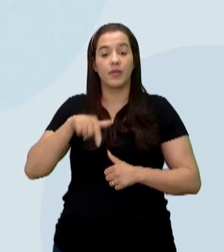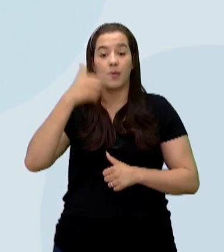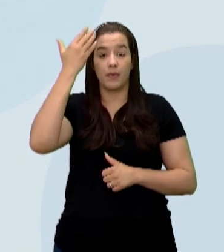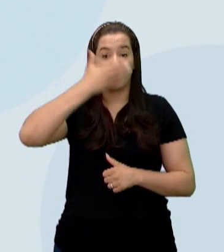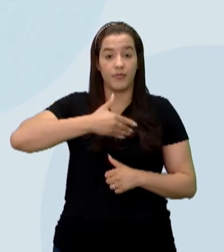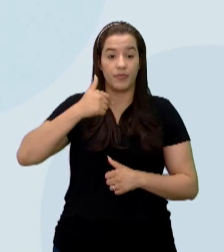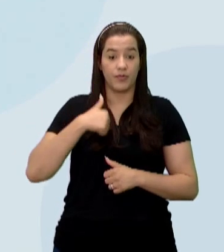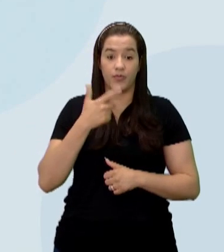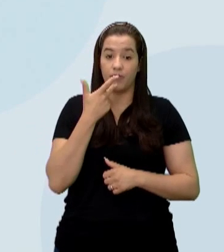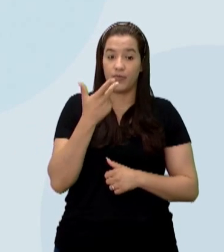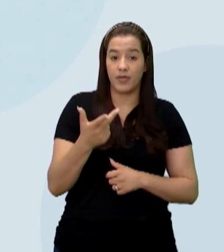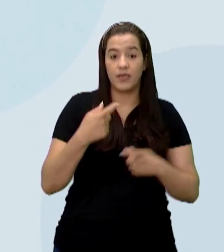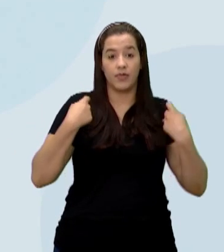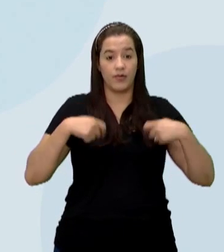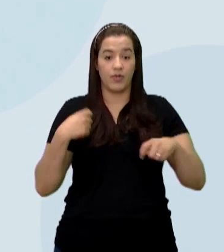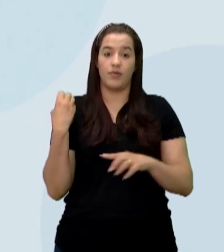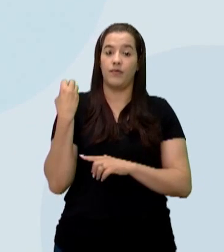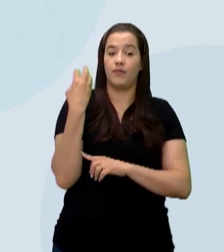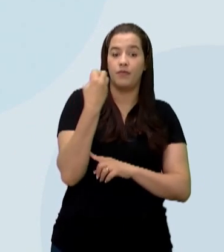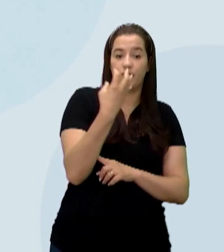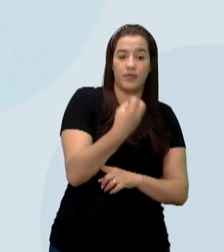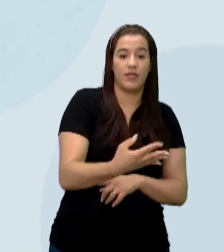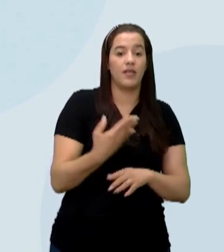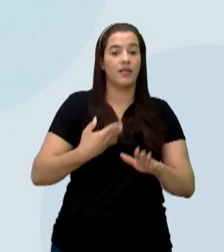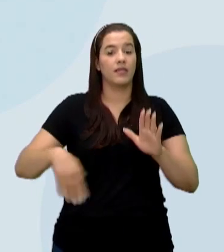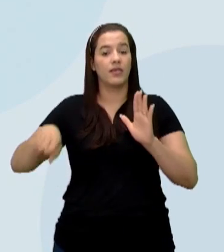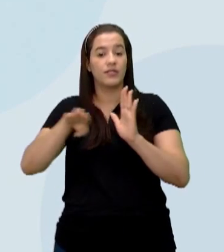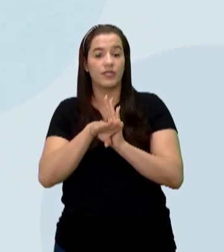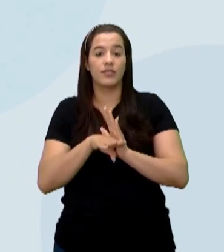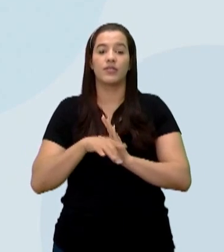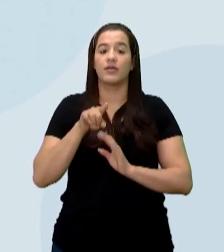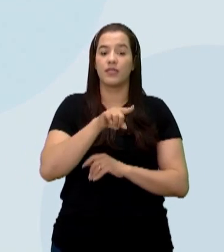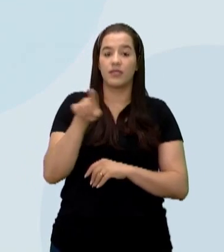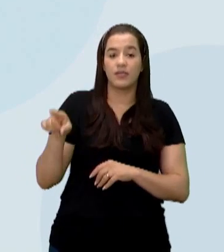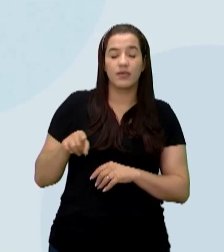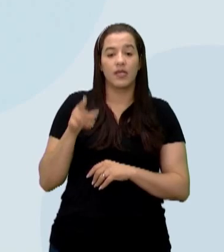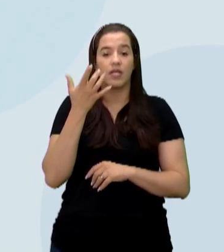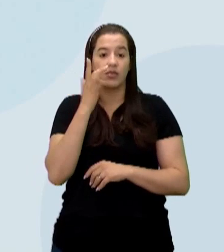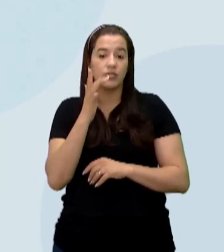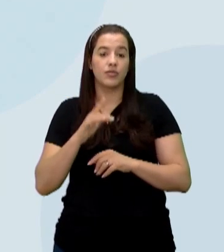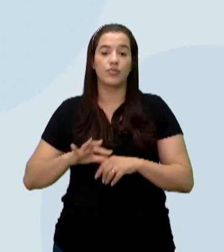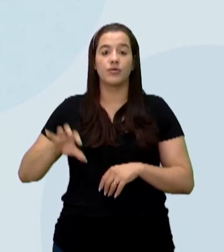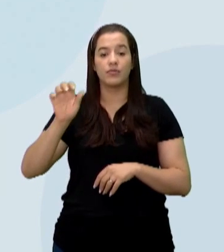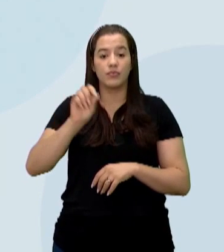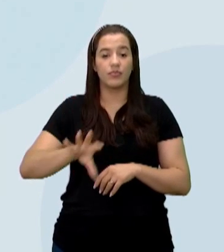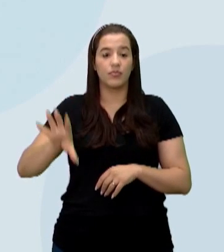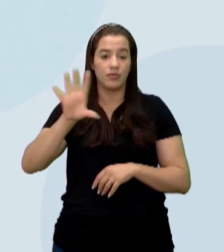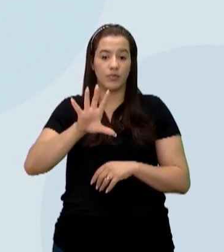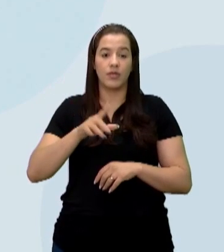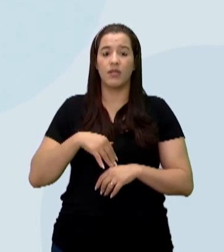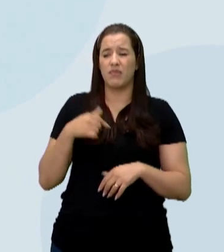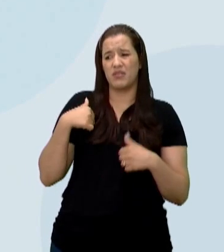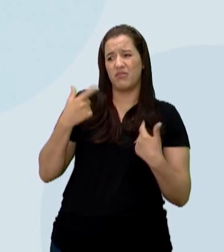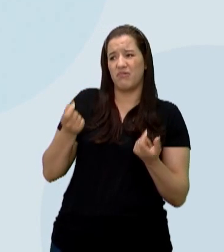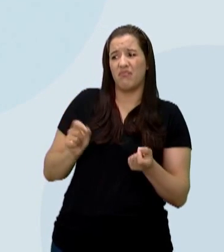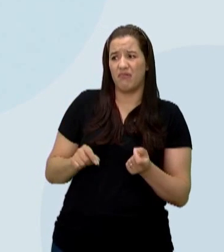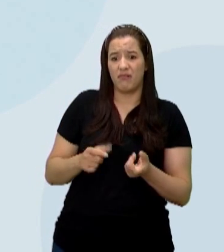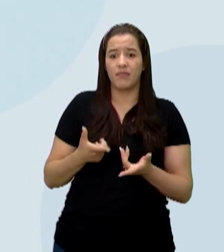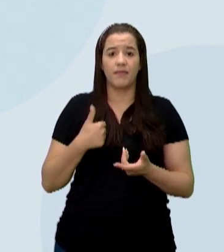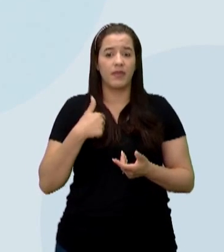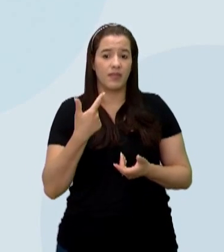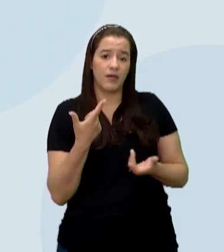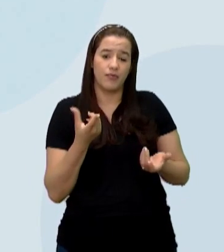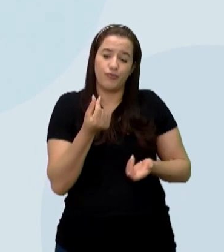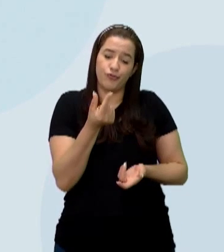que eu disse, planejo viajar pelo Ocidente até chegar às Índias, no Oriente. E eu conheço. Sabe como é? Estou